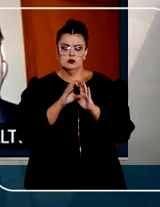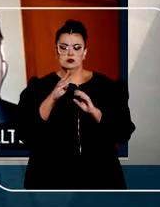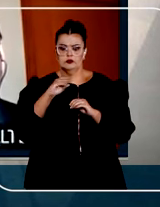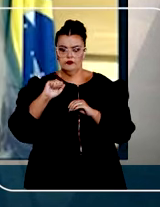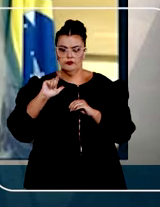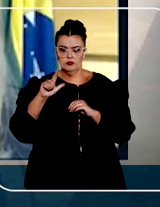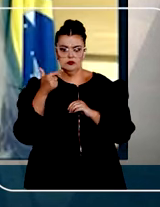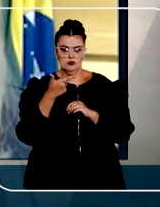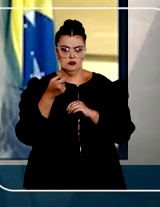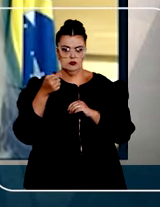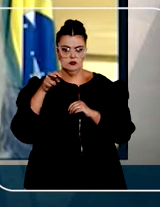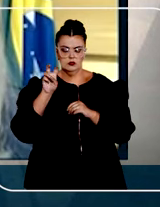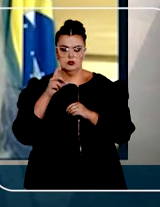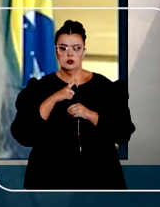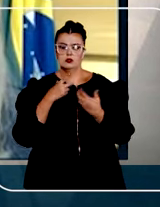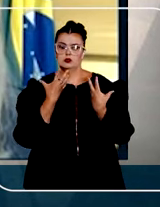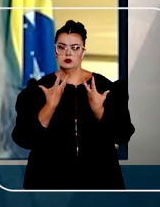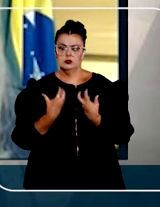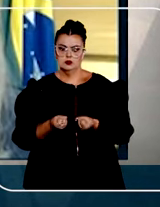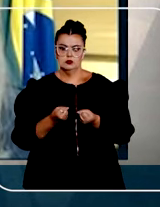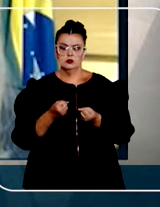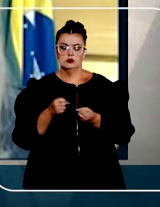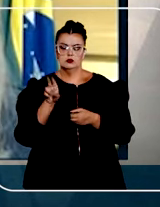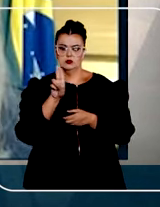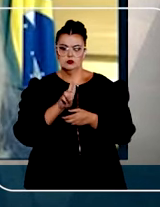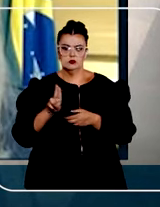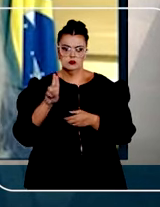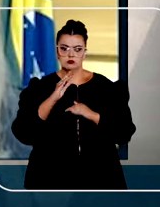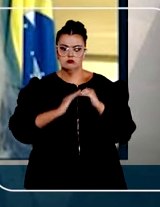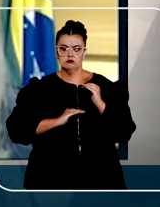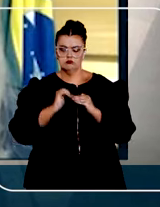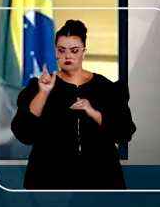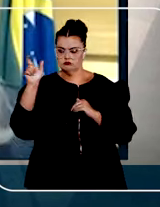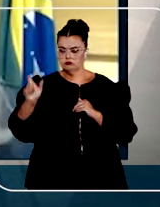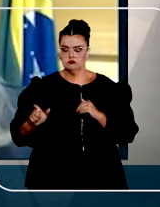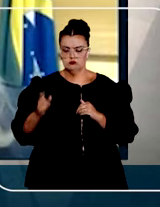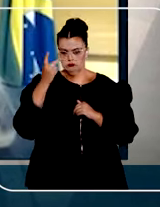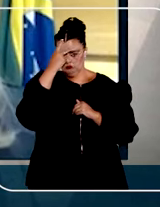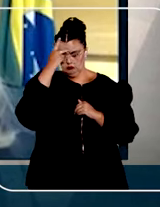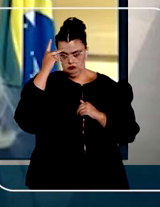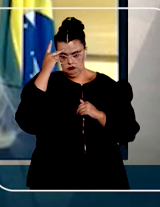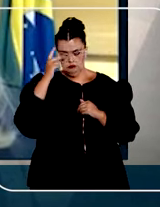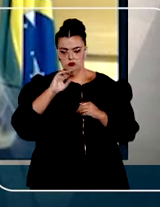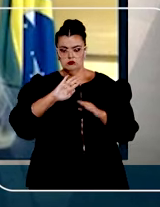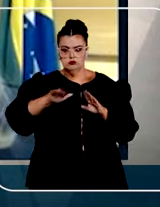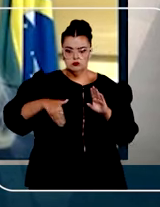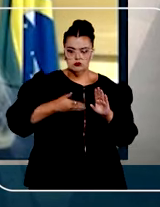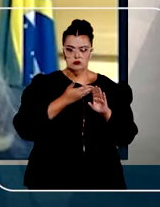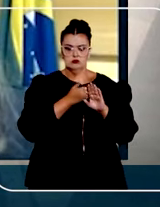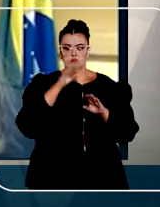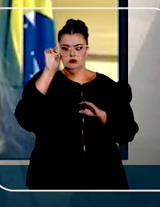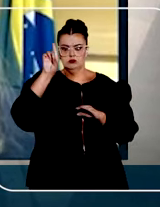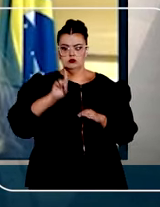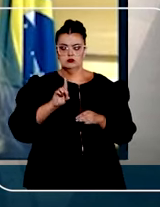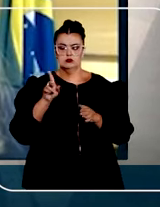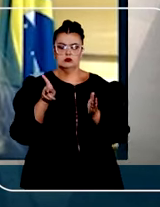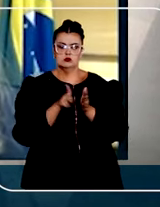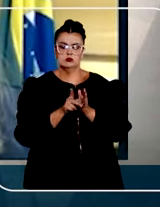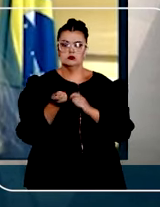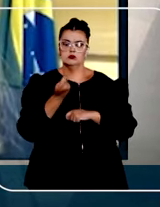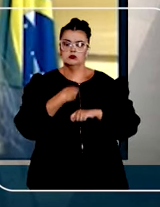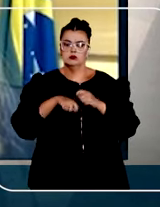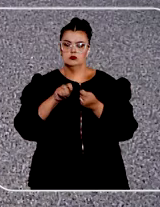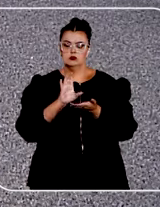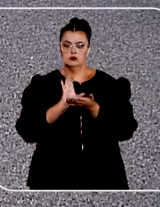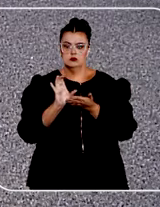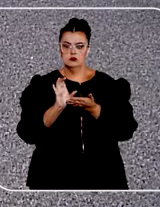2015 que admite expressamente a utilização da ação autônoma na hipótese de omissão quanto ao direito aos honorários e